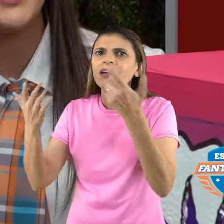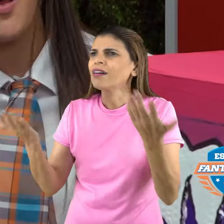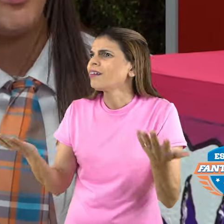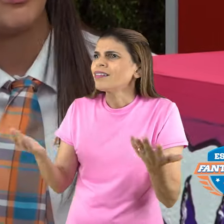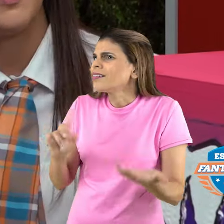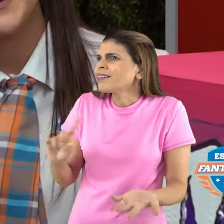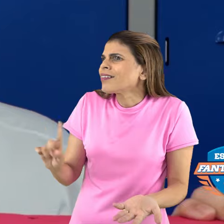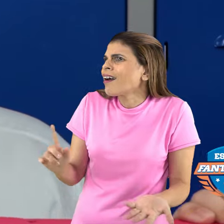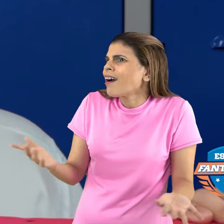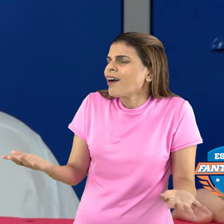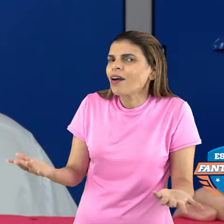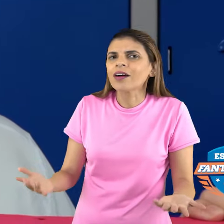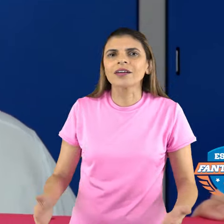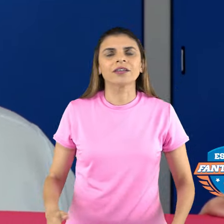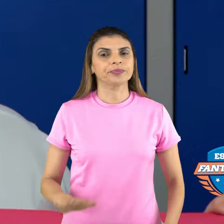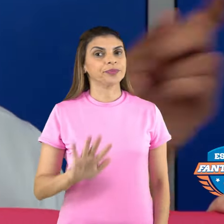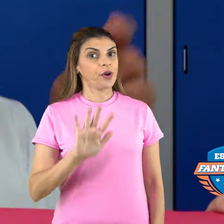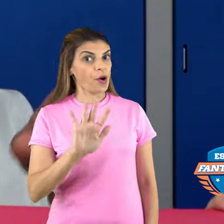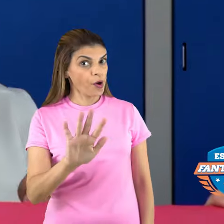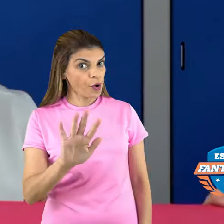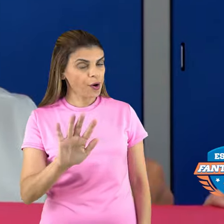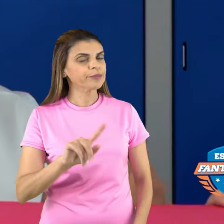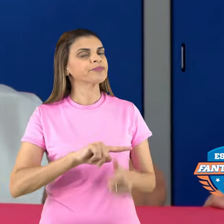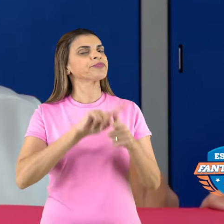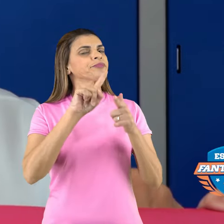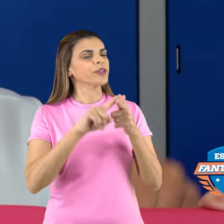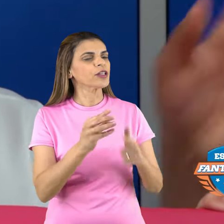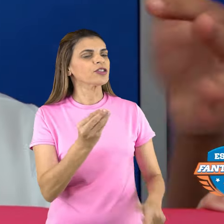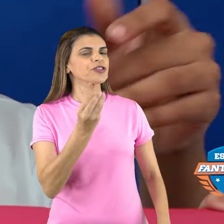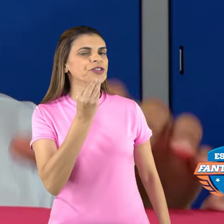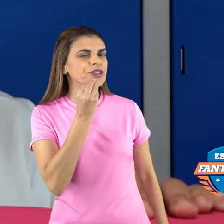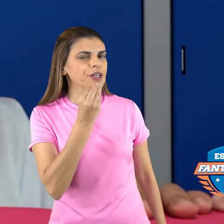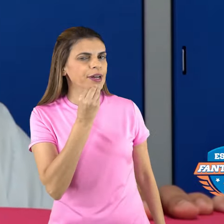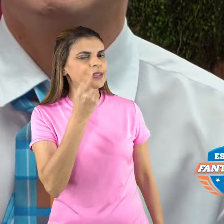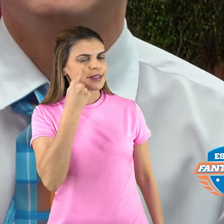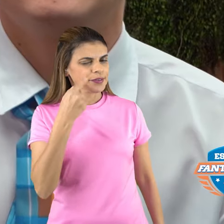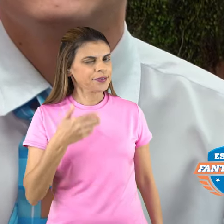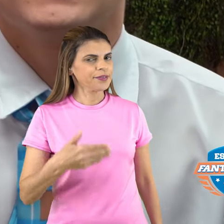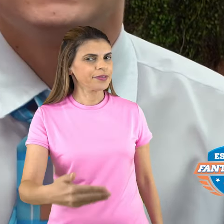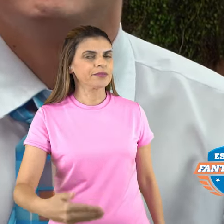Claro que não. Olha só. Você tem mais uma chance, tá? Vai.